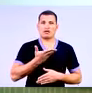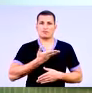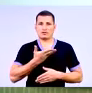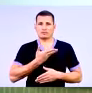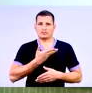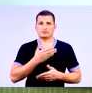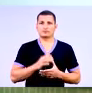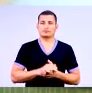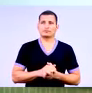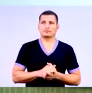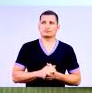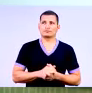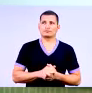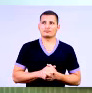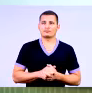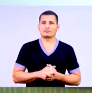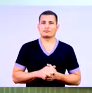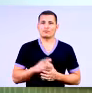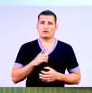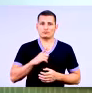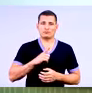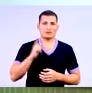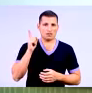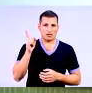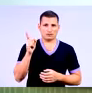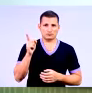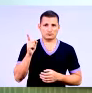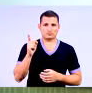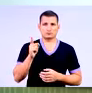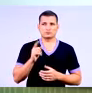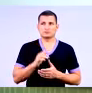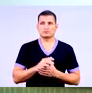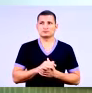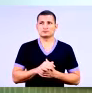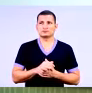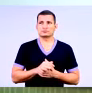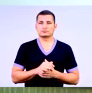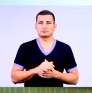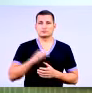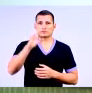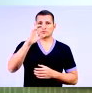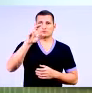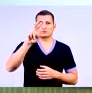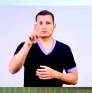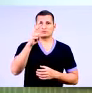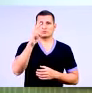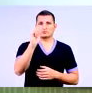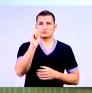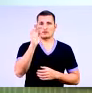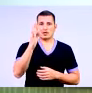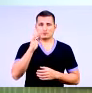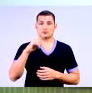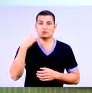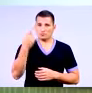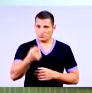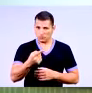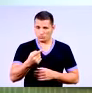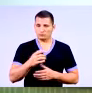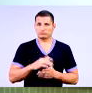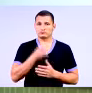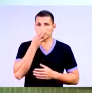né? Nós temos ali uma observação no nosso chat, que depois a gente vai comentar